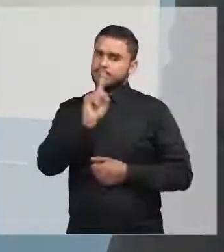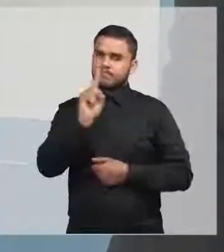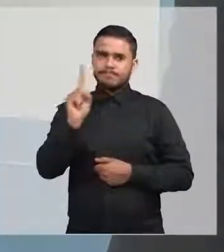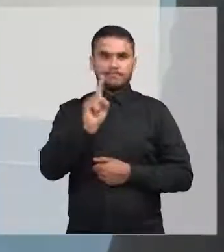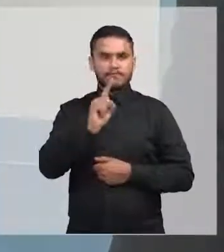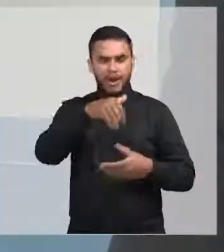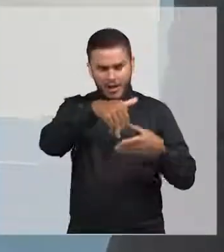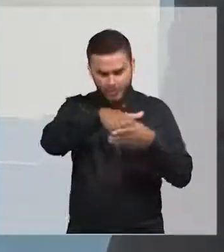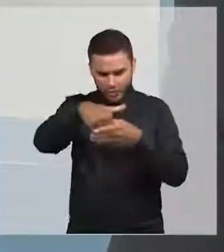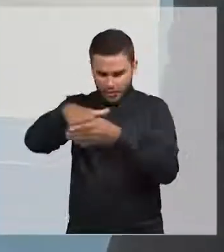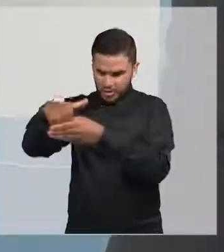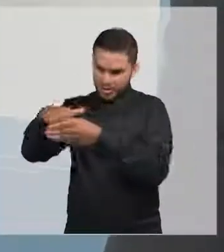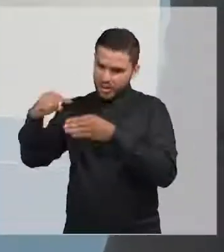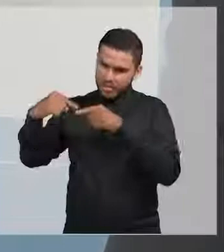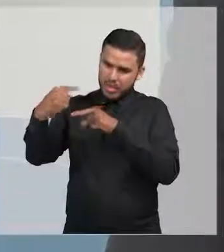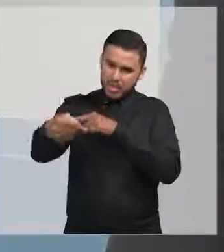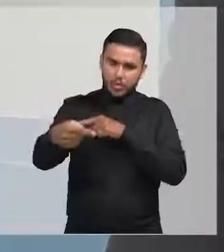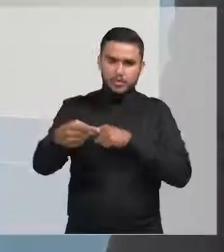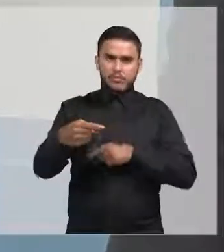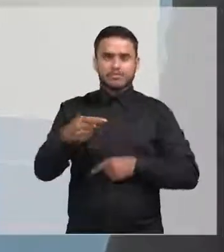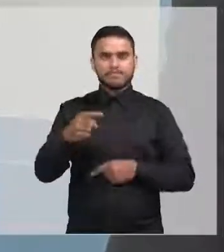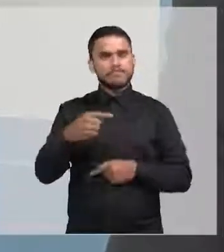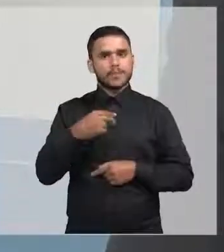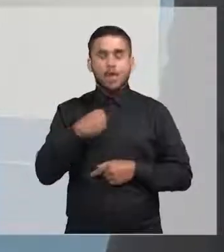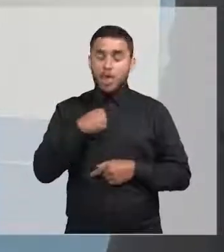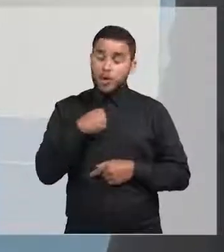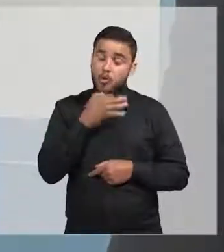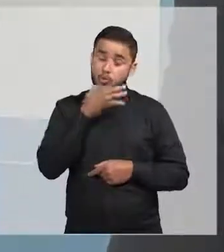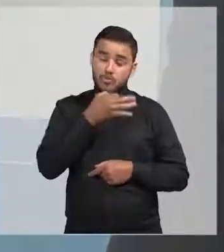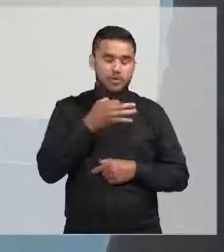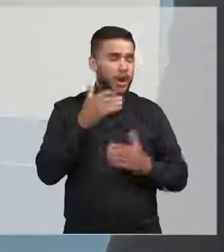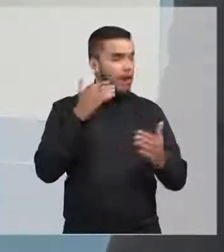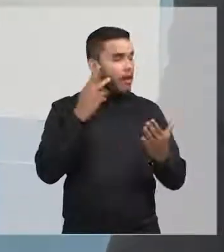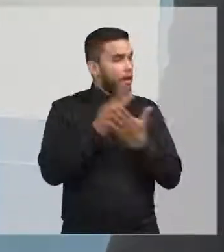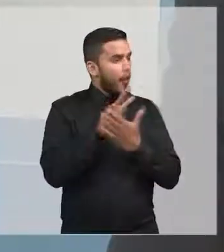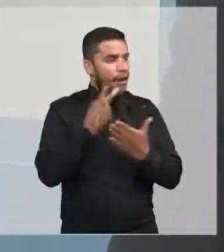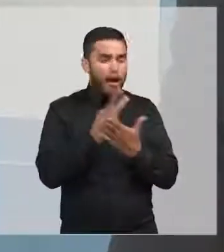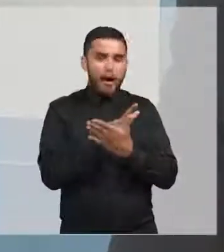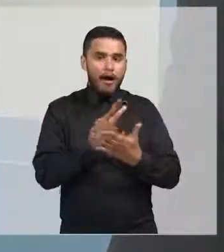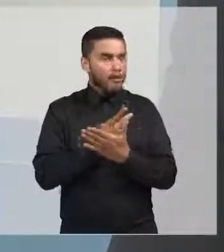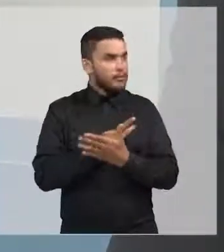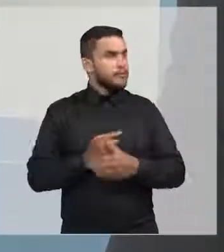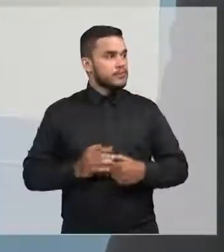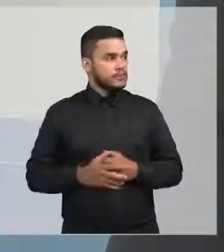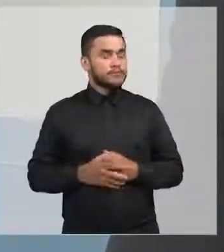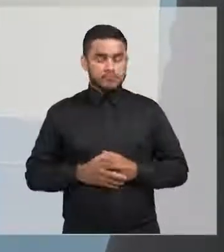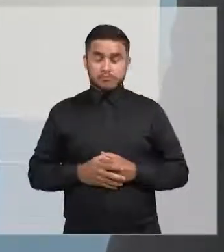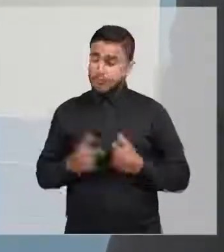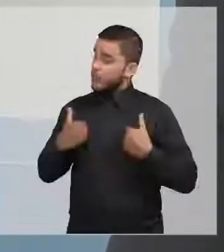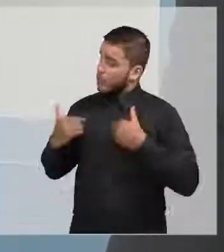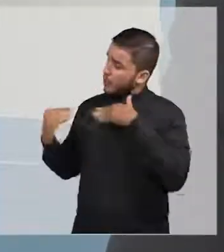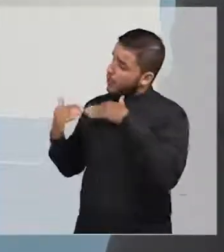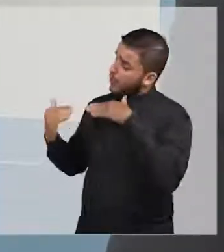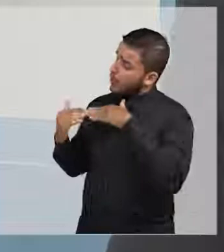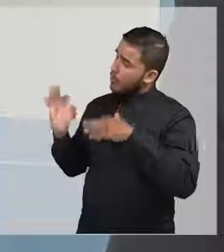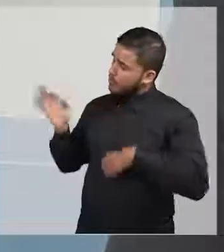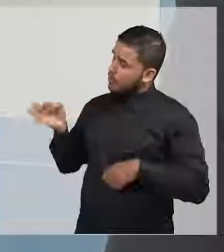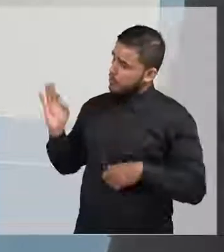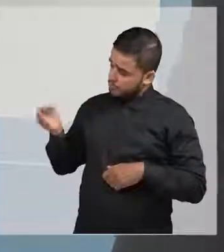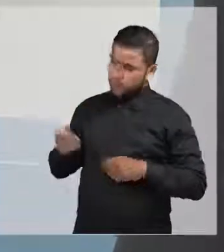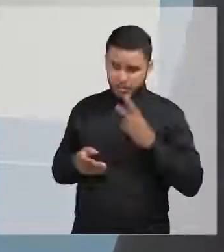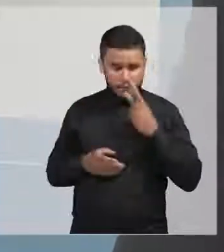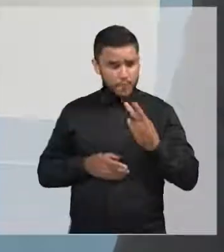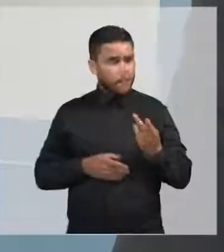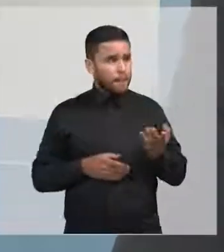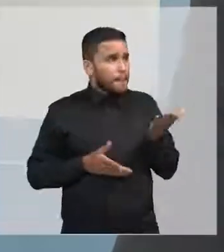Sérgio Moro. Destemido, inteligente, corajoso, tem técnica de avaliação. Não tem vida privada.